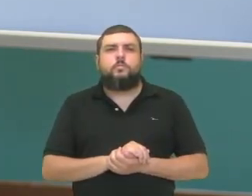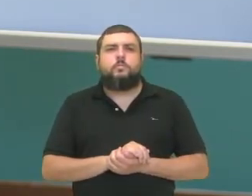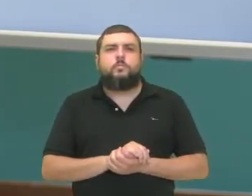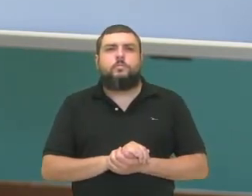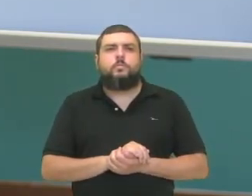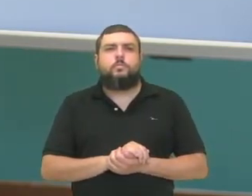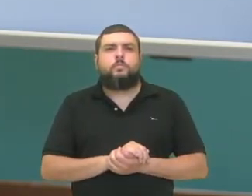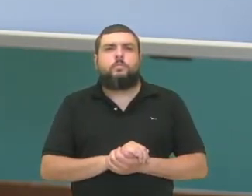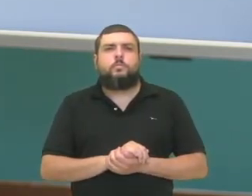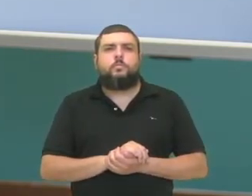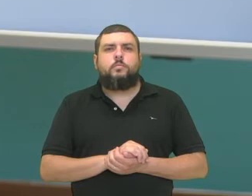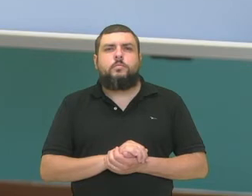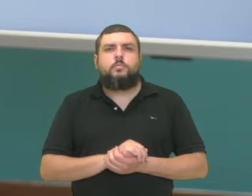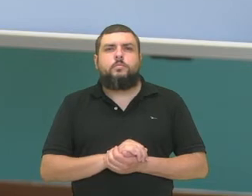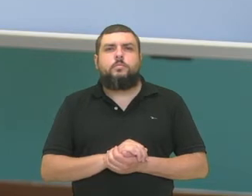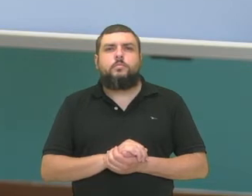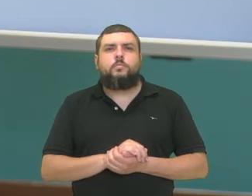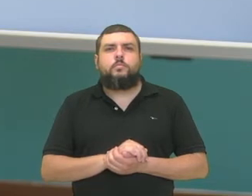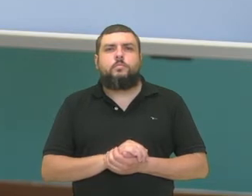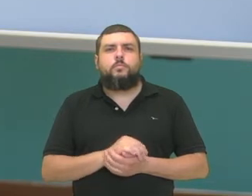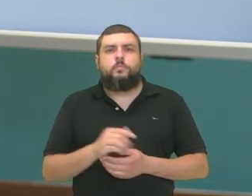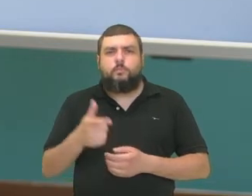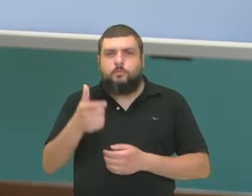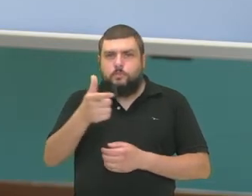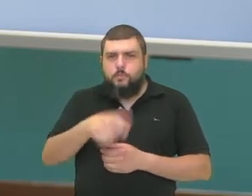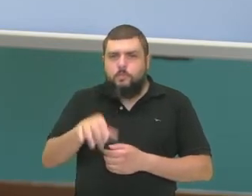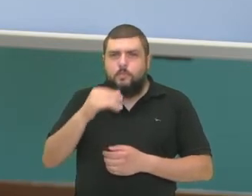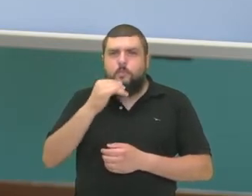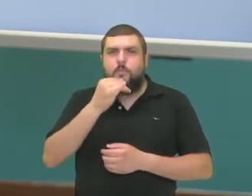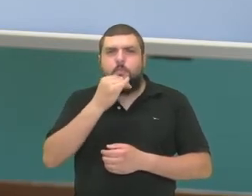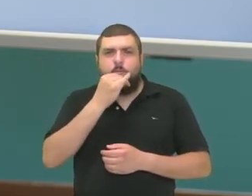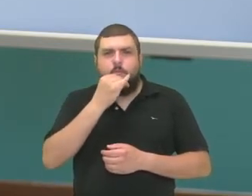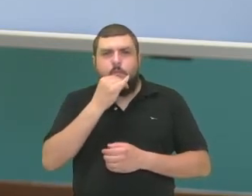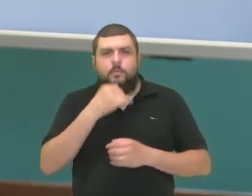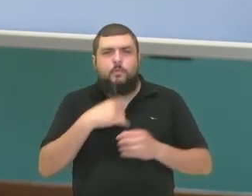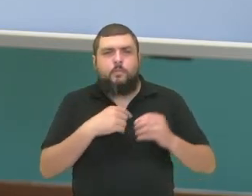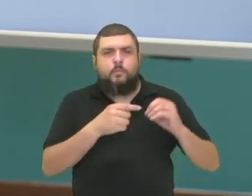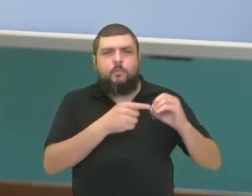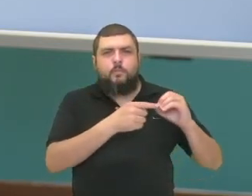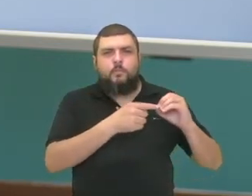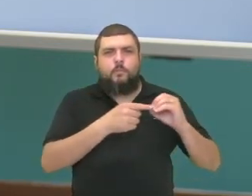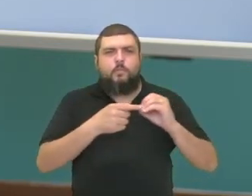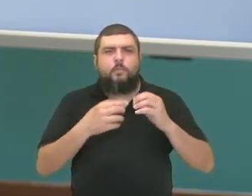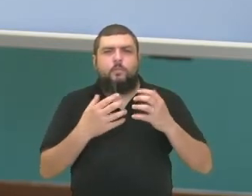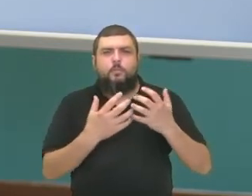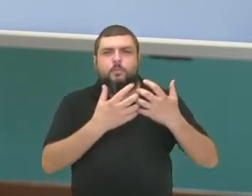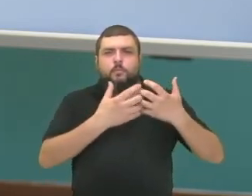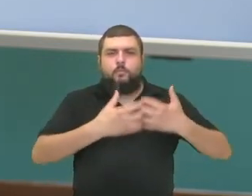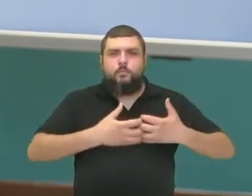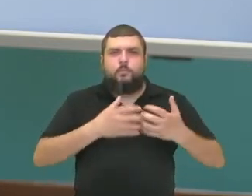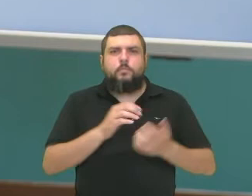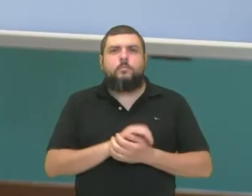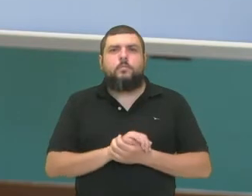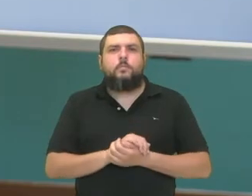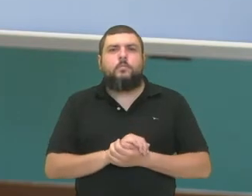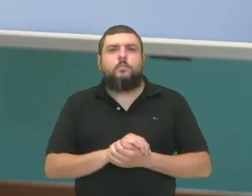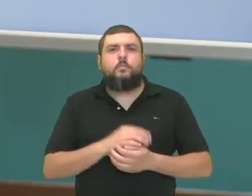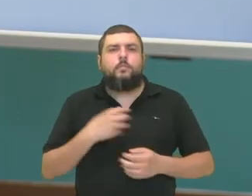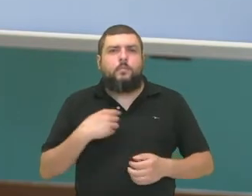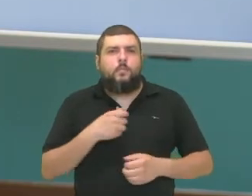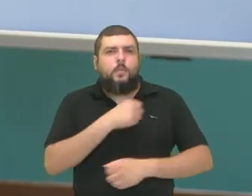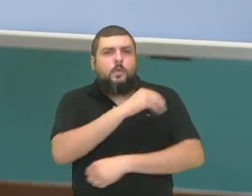temos mais um exemplo de isomeria de função. Nós temos um álcool aqui, tá? Temos o